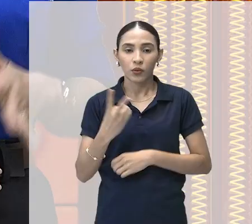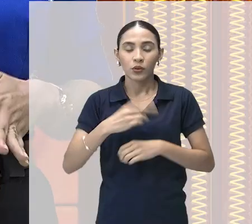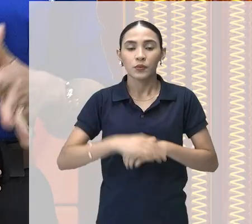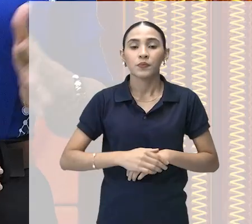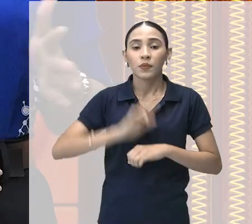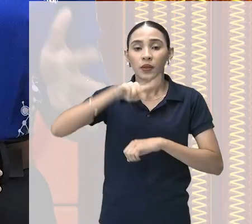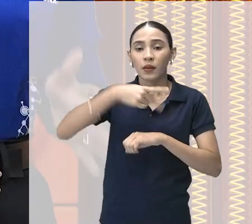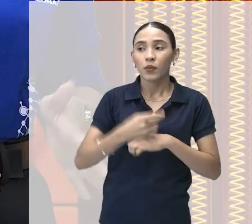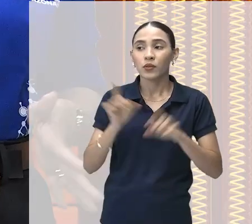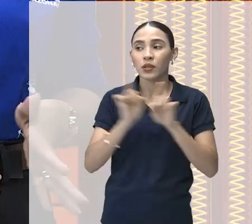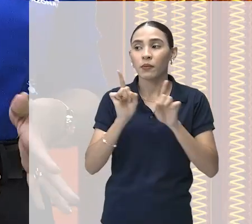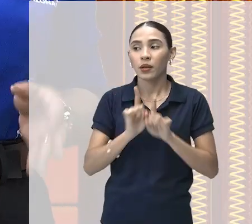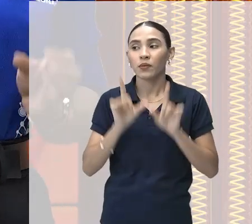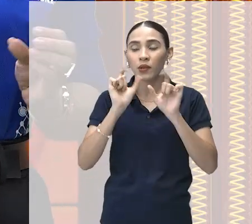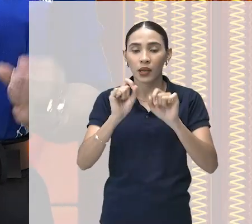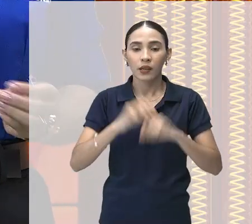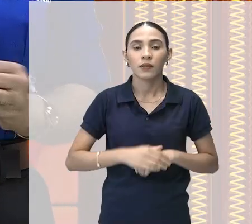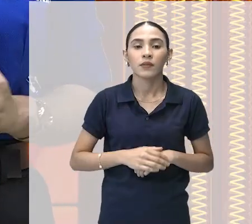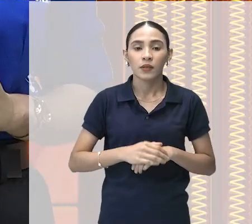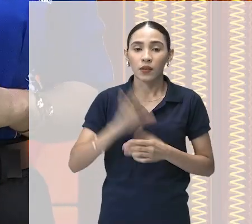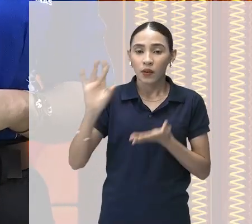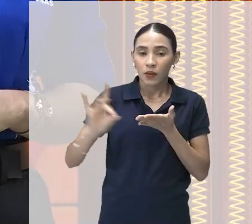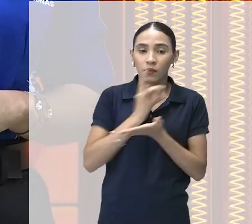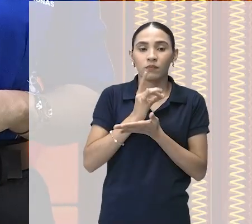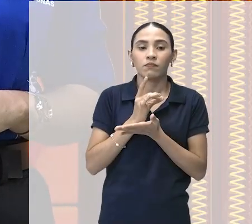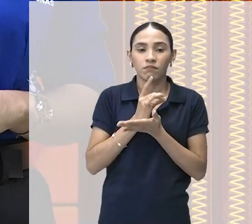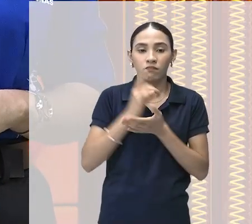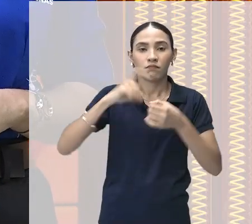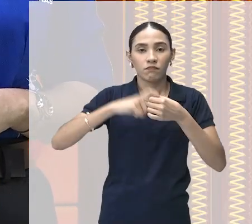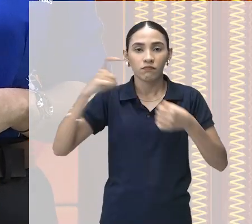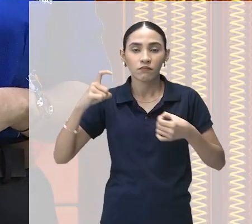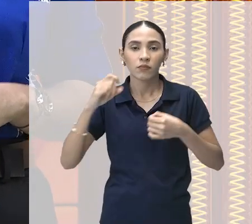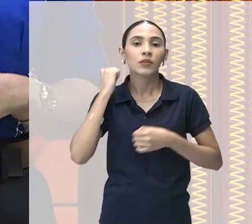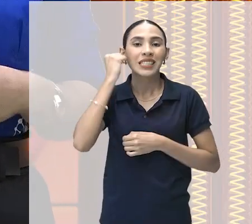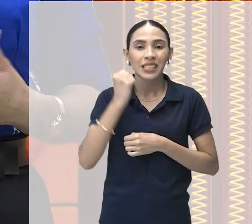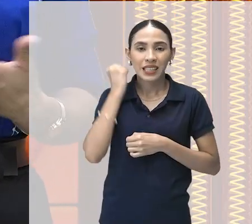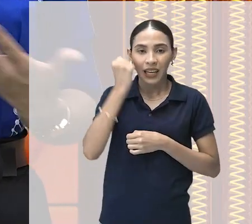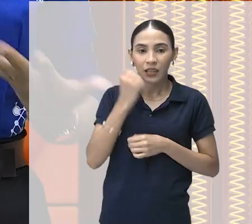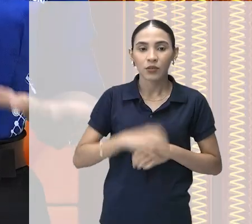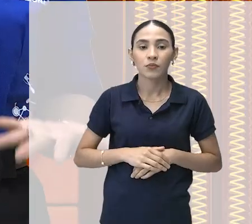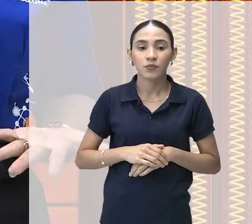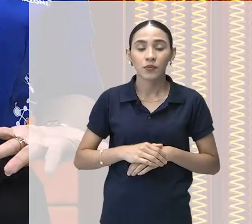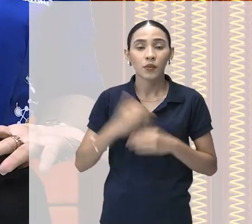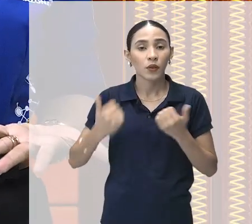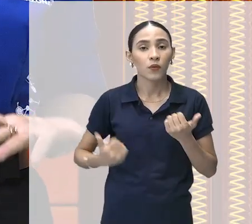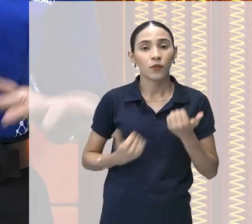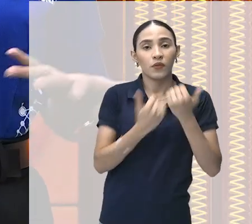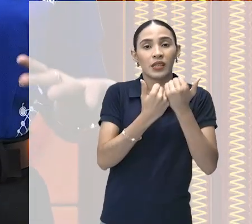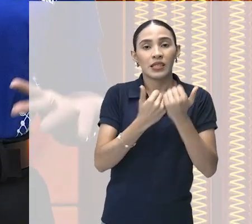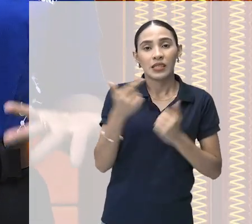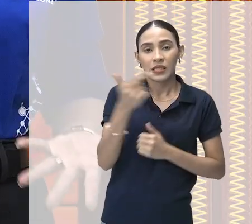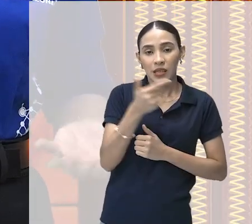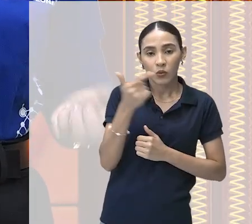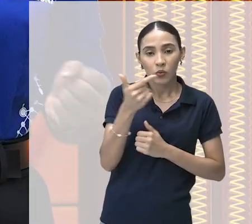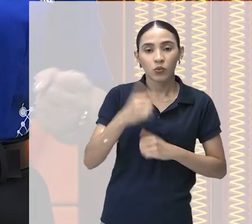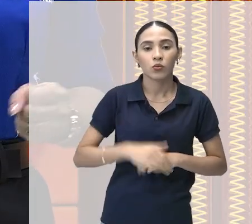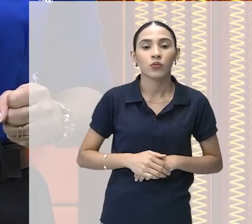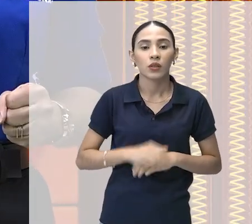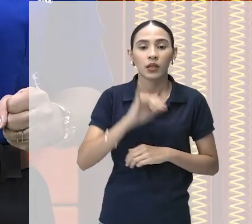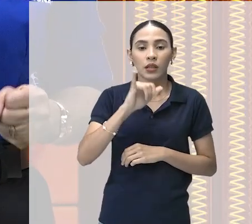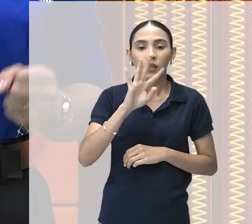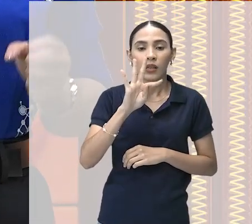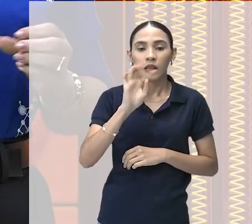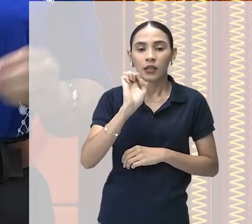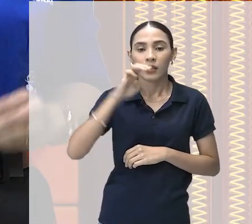1992, pouco antes de ser oficialmente destituído pelo Senado. E o vice-presidente, na época era